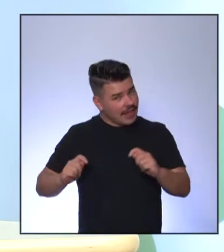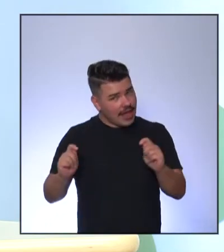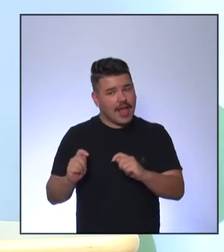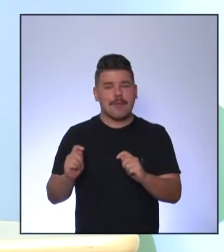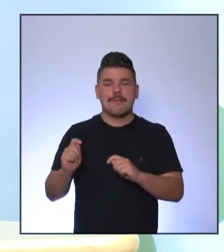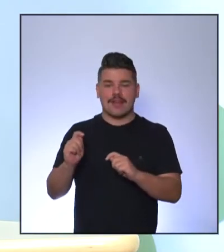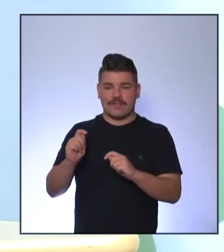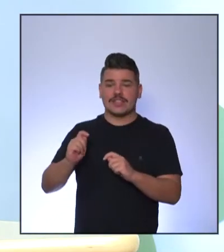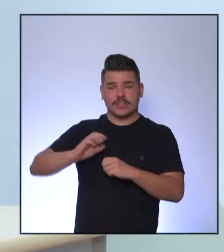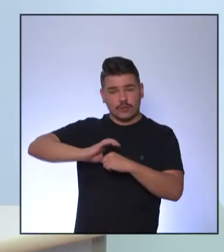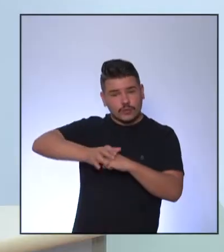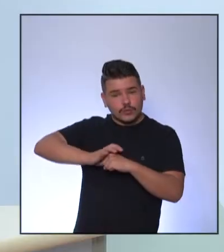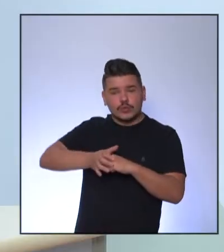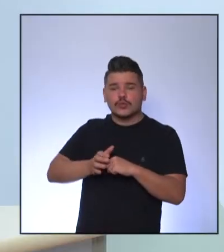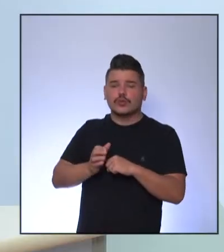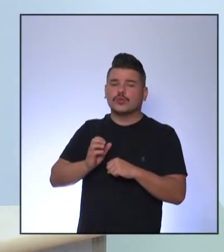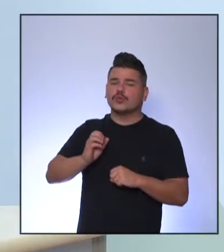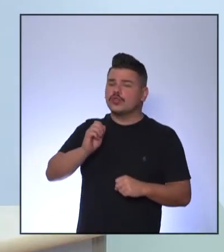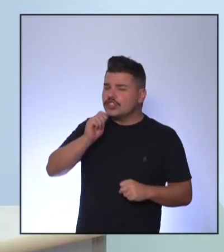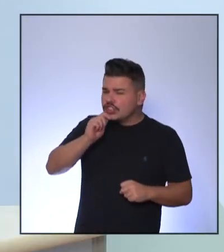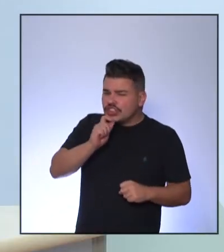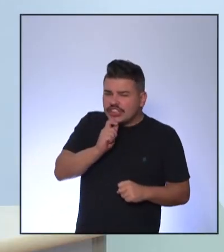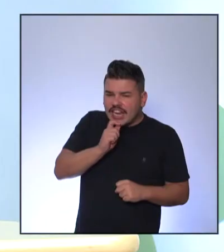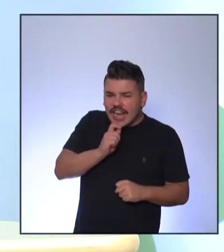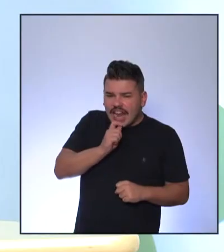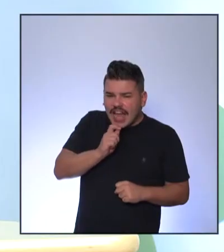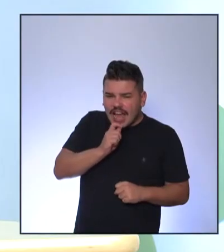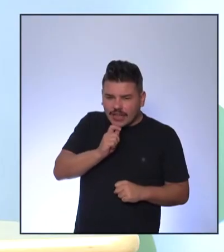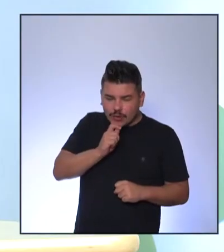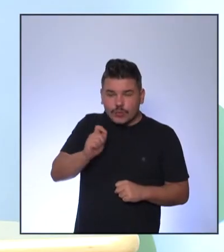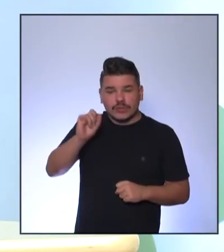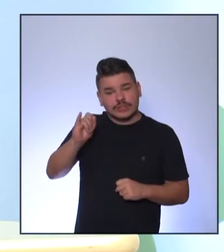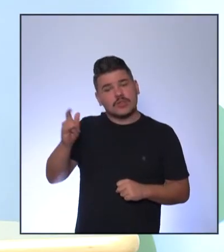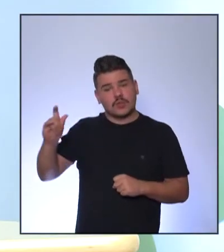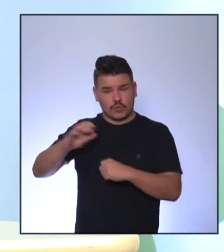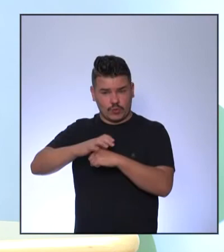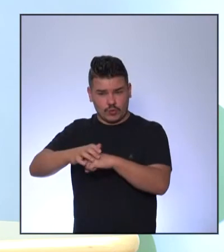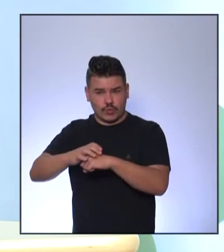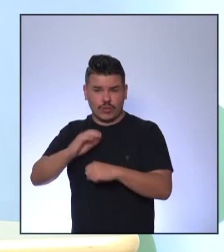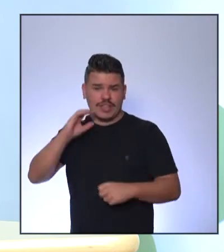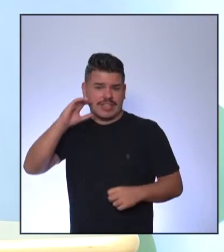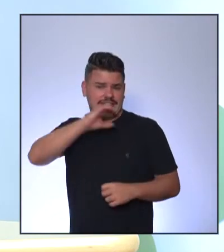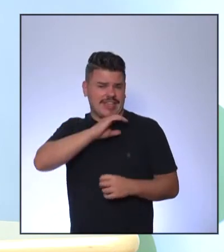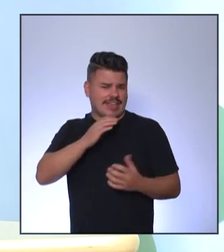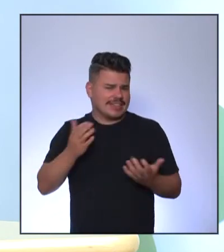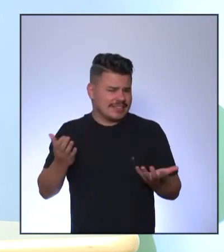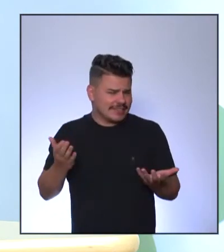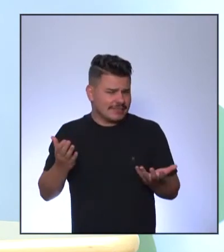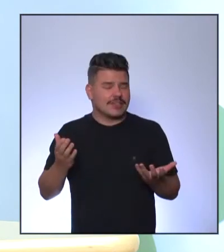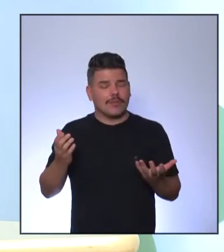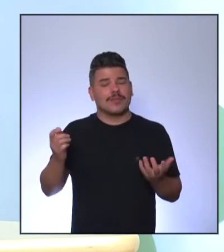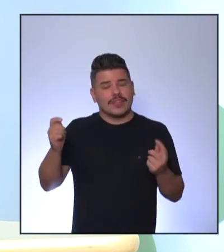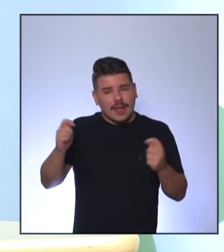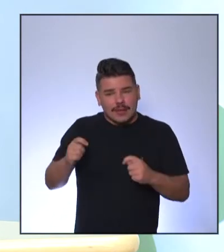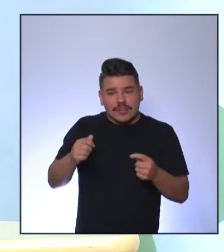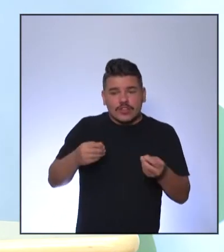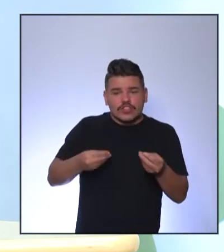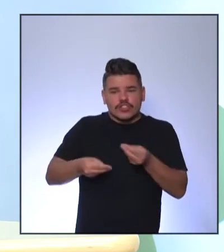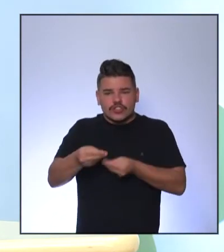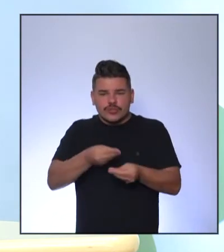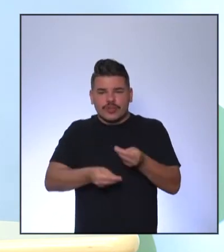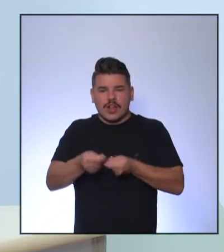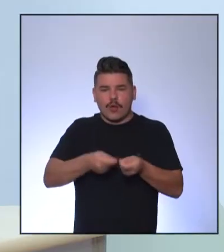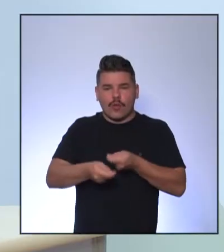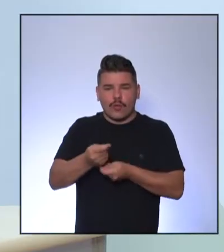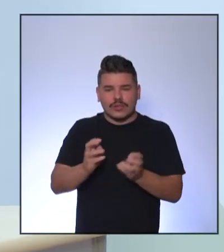temperatura baixa com a concentração menor. Se a temperatura for alta, eu consigo fazer ele com uma concentração maior. E Olha,